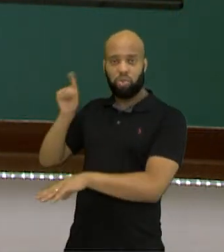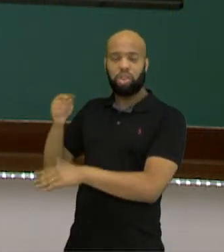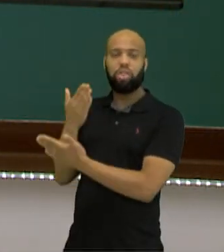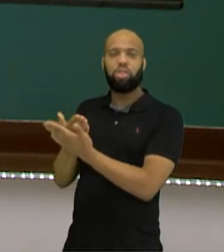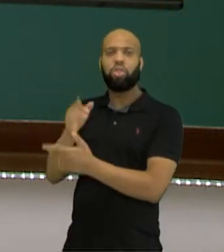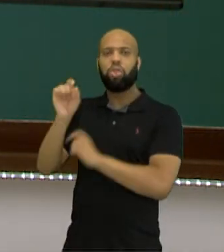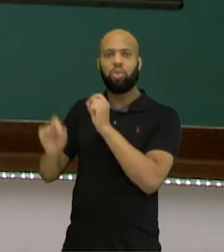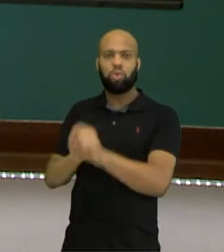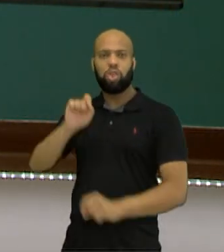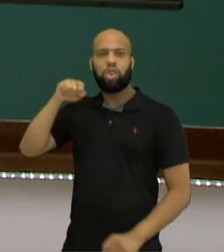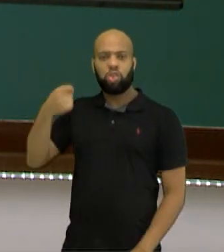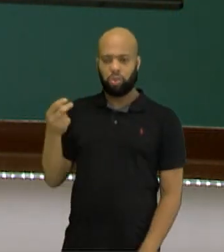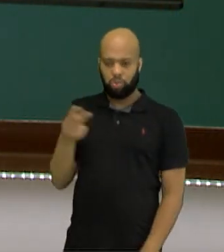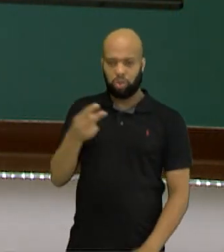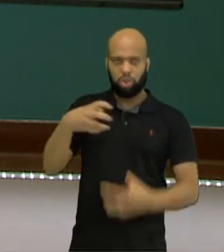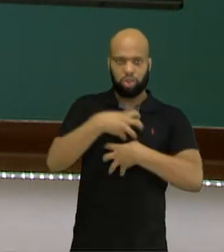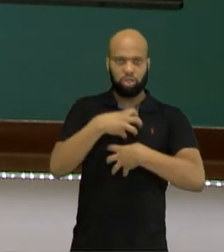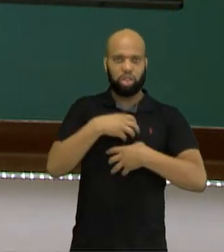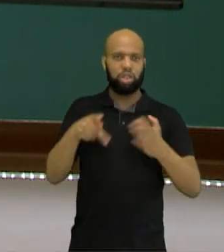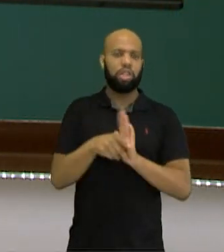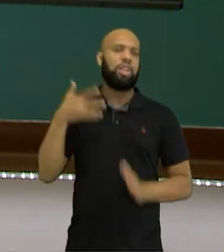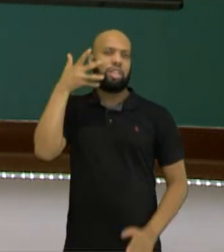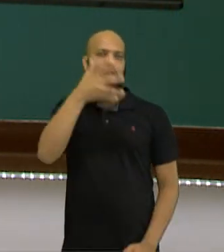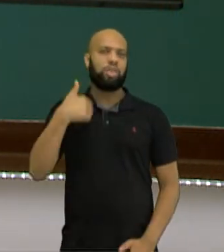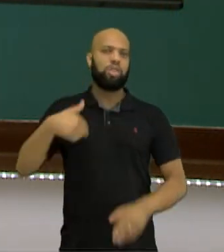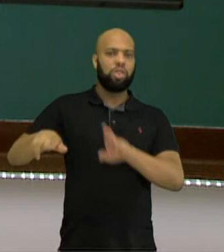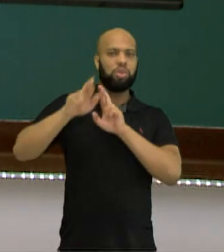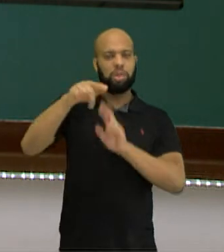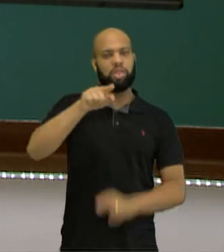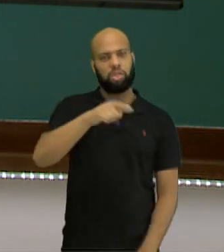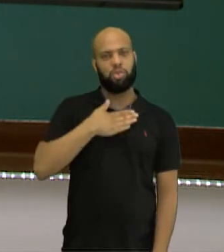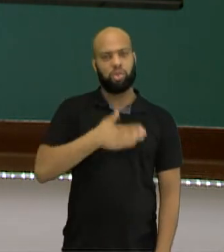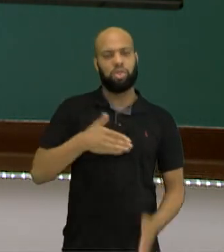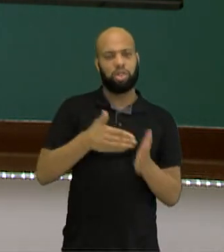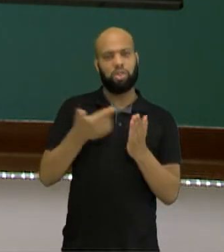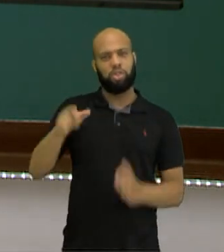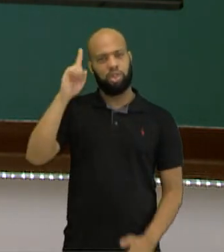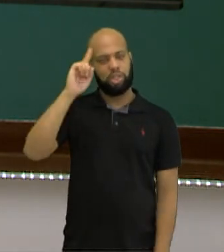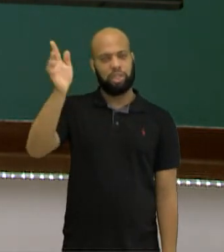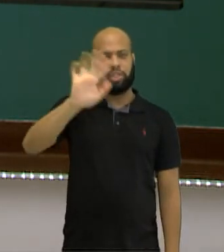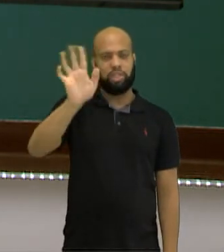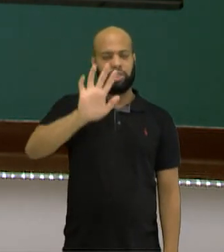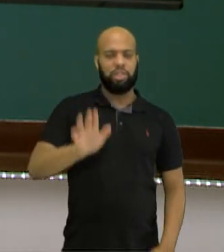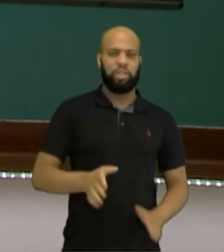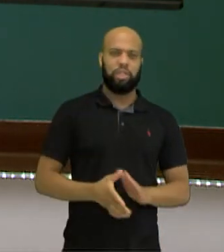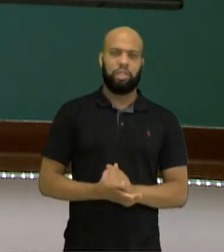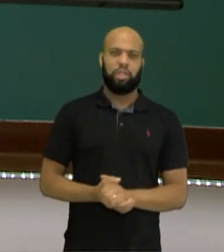sobre moratória e retórica espero que vocês tenham gostado até breve